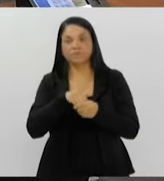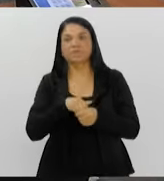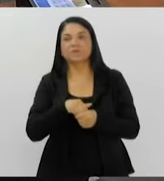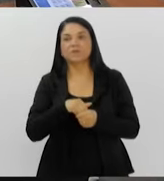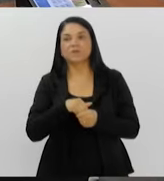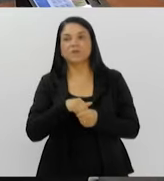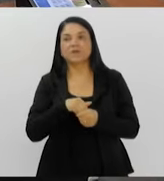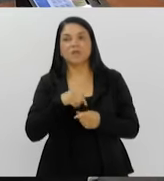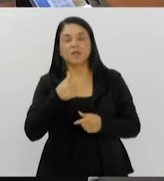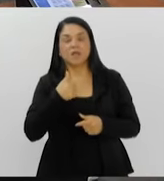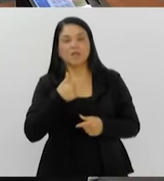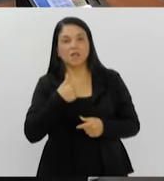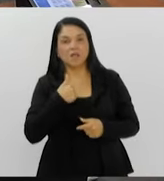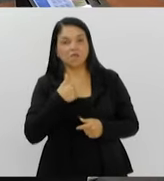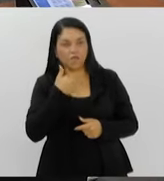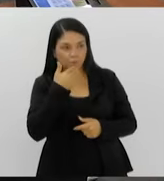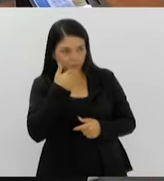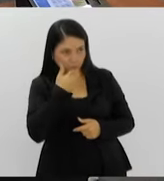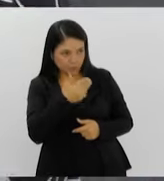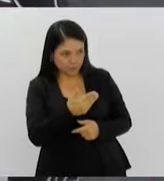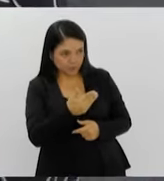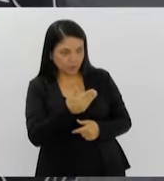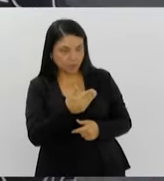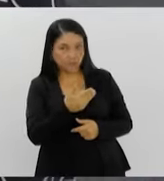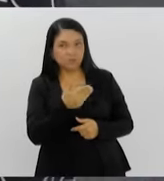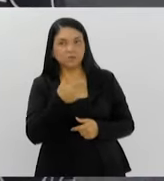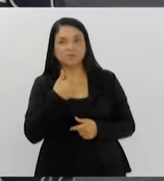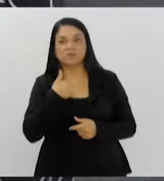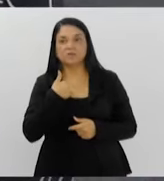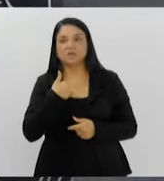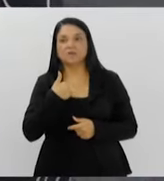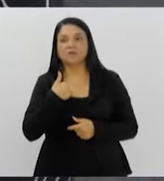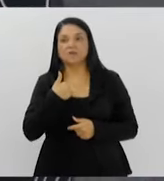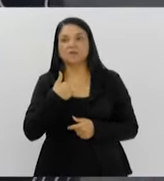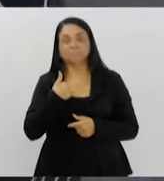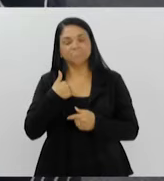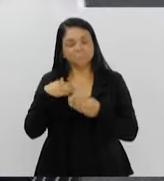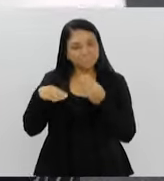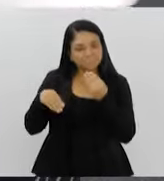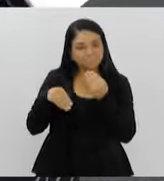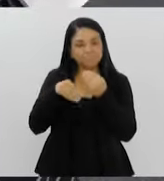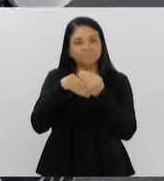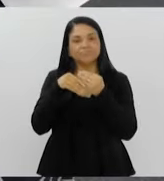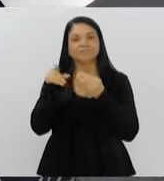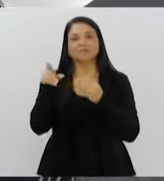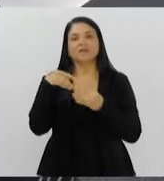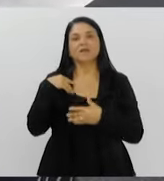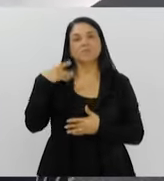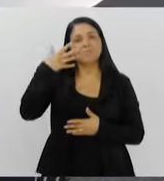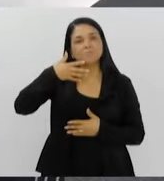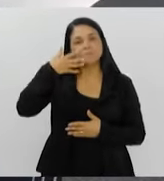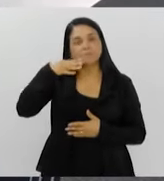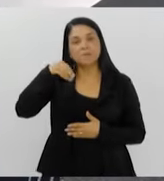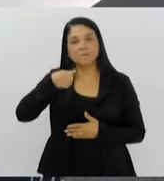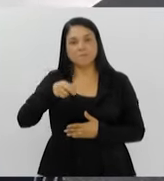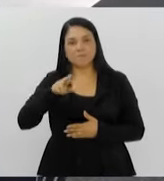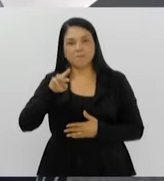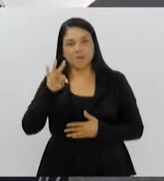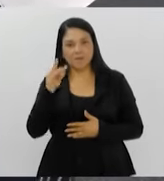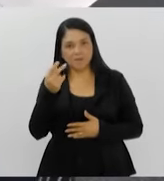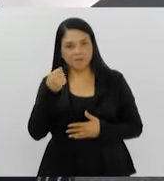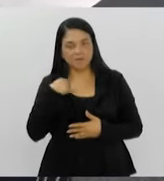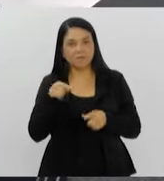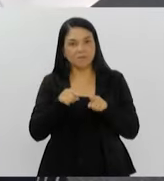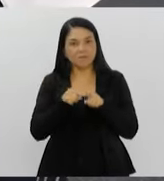pedir não votou ainda primeiro endossar as palavras da Nobre deputada Marta Rocha e com o consentimento